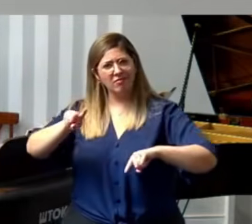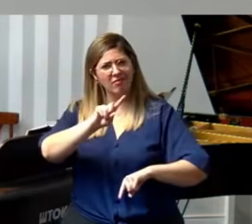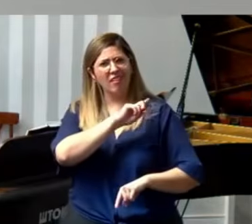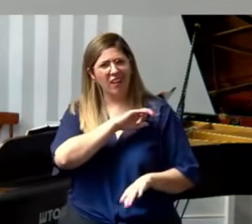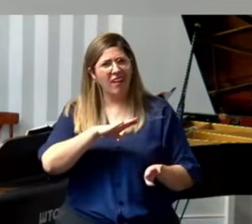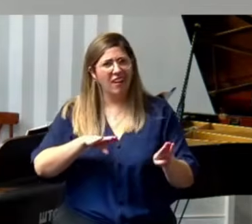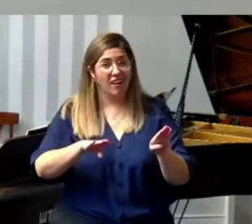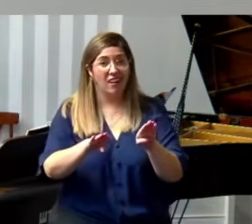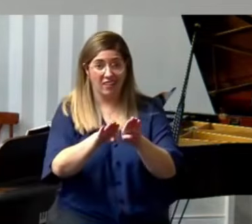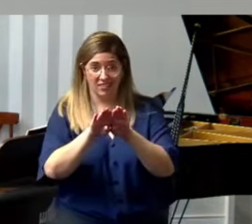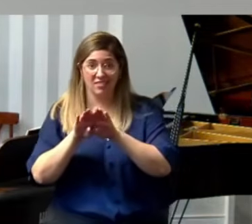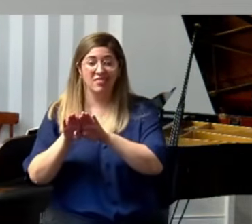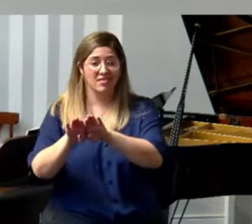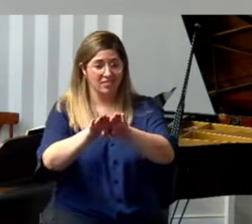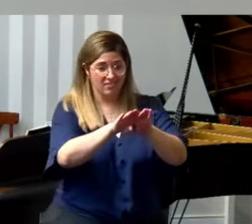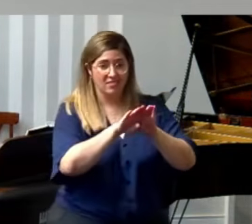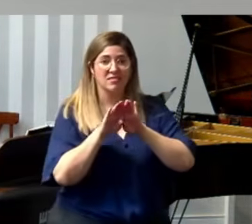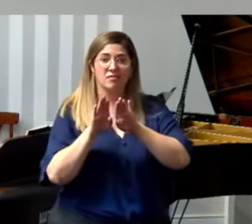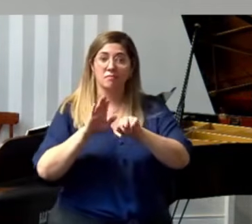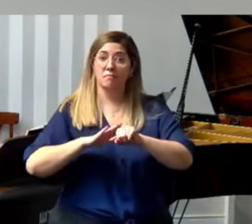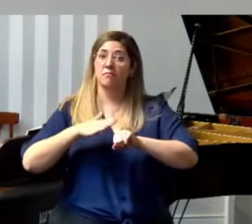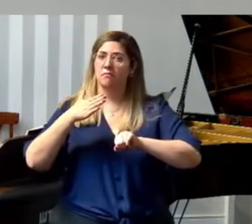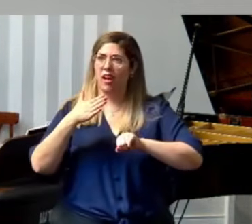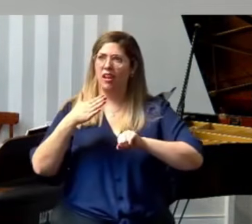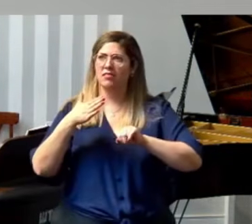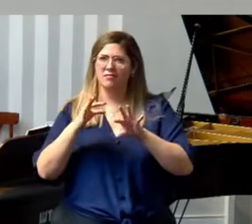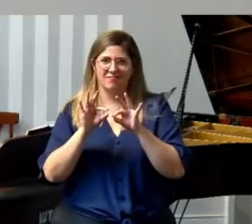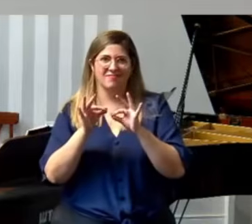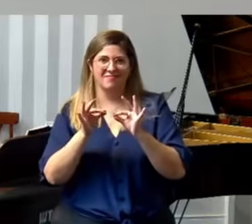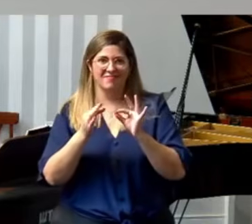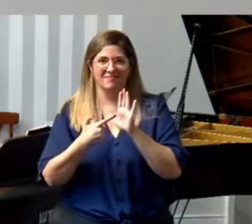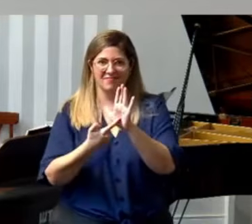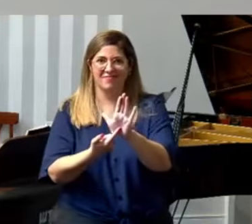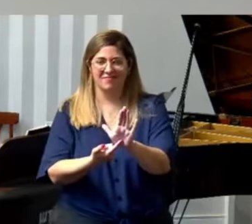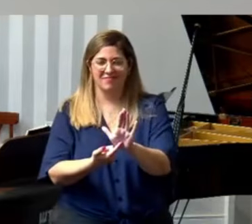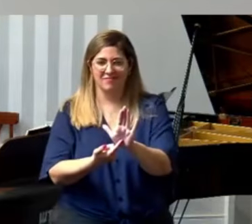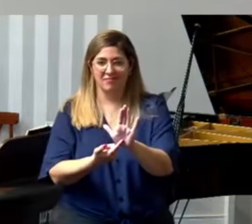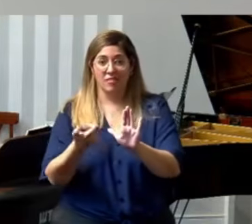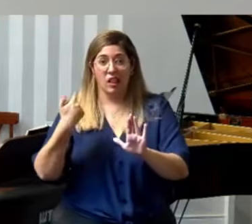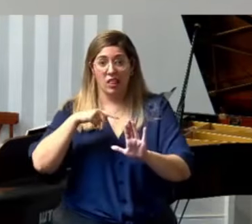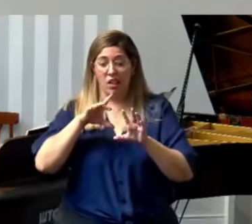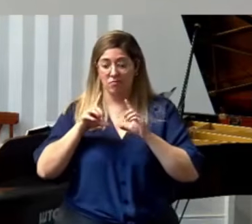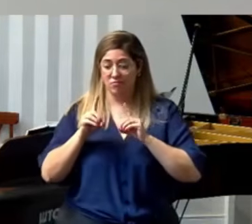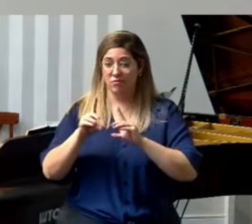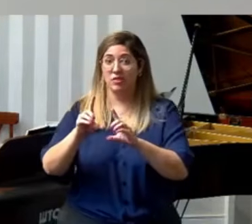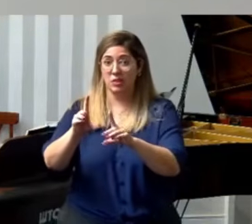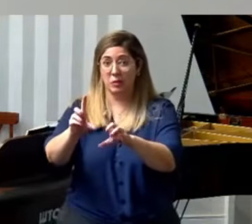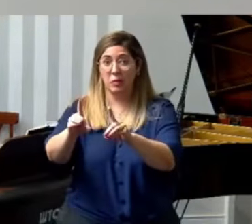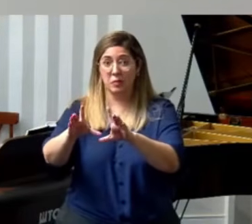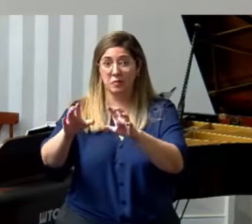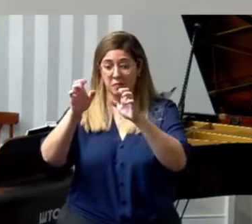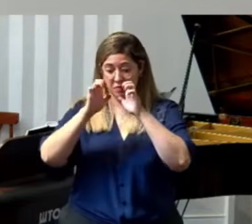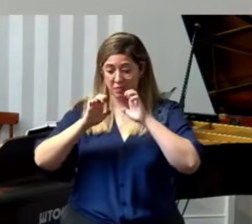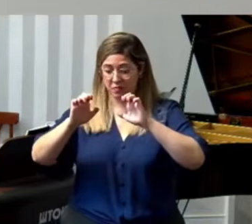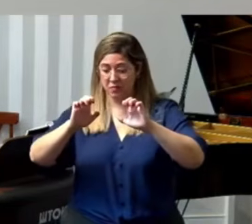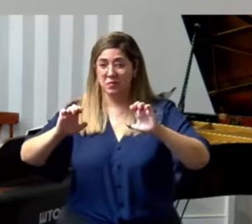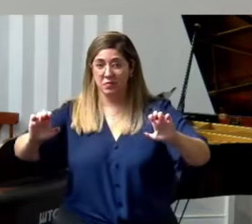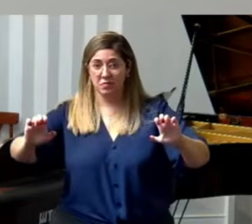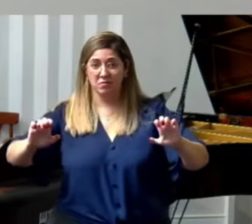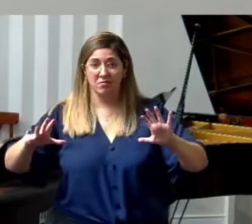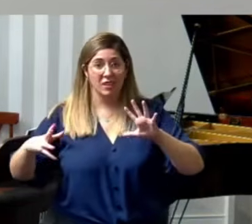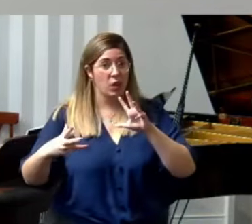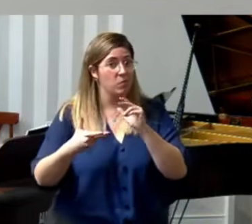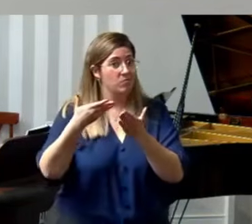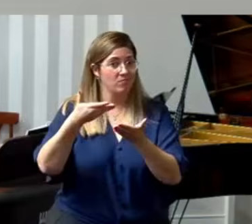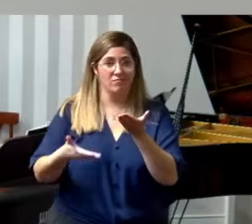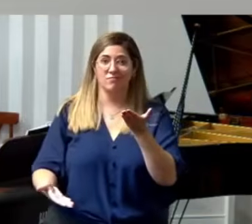nós. Para nós essa missão se tornou um pouco mais clara. Essa missão é a de fazer discípulos de Cristo em meio a